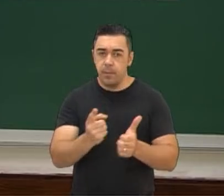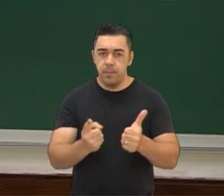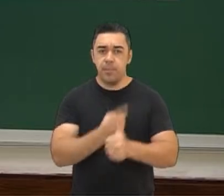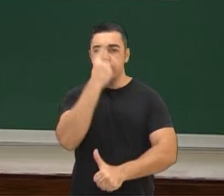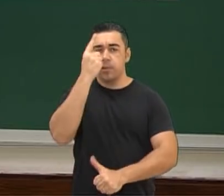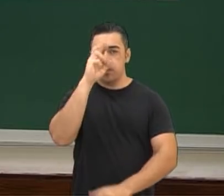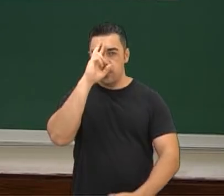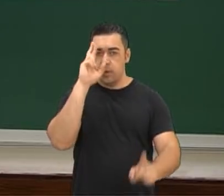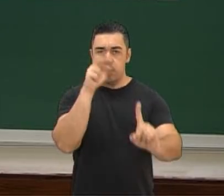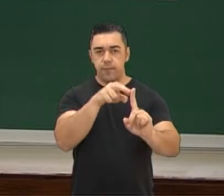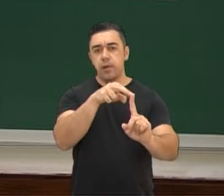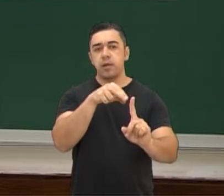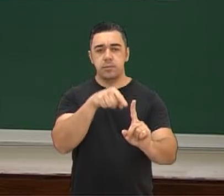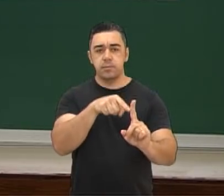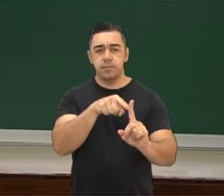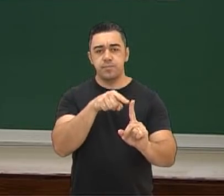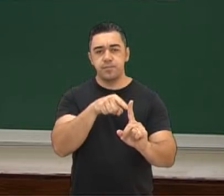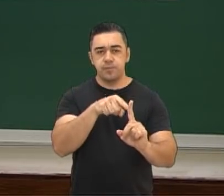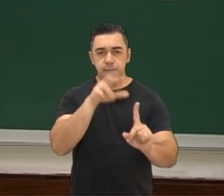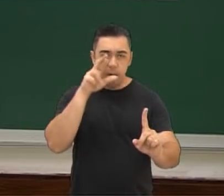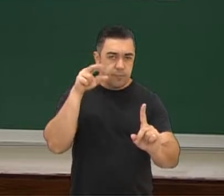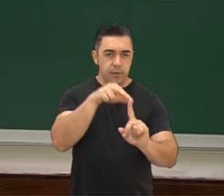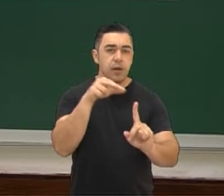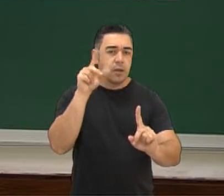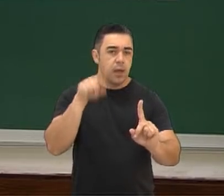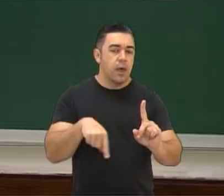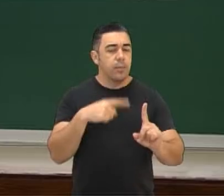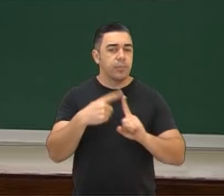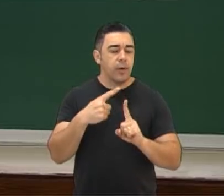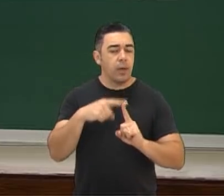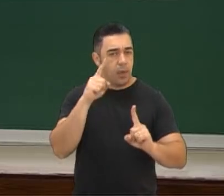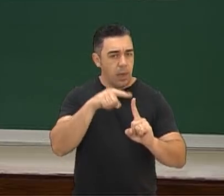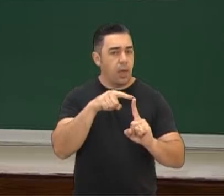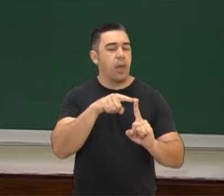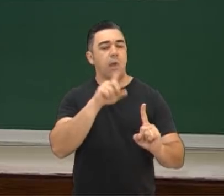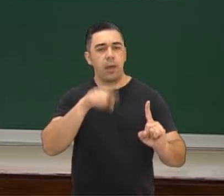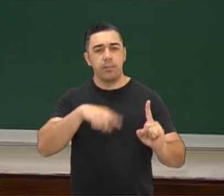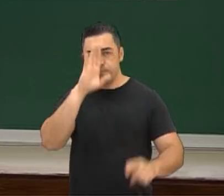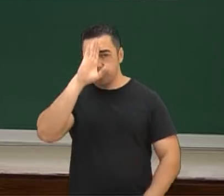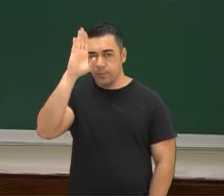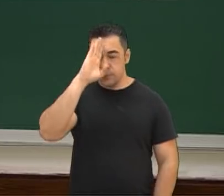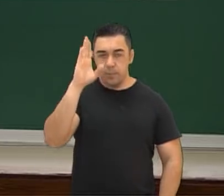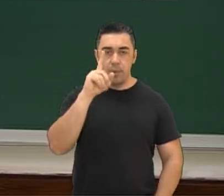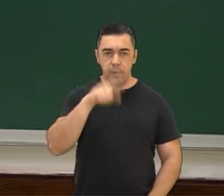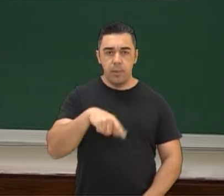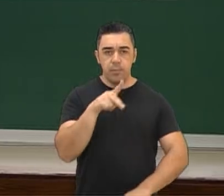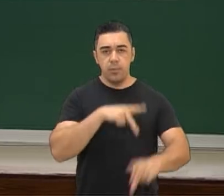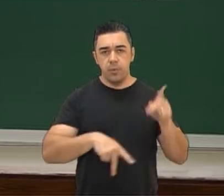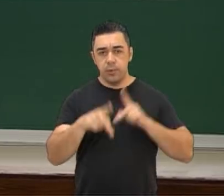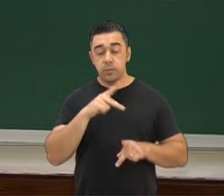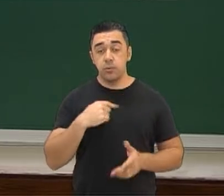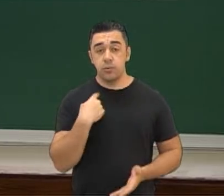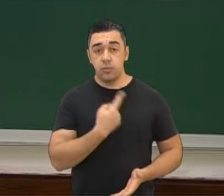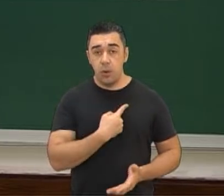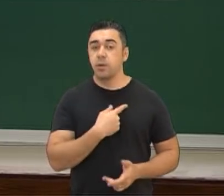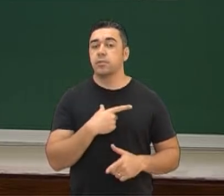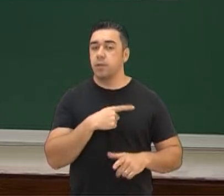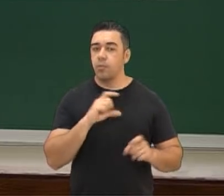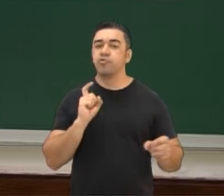uma referência a eles, porque eles são referência para nós. Em termos de população, nós devemos